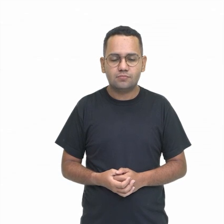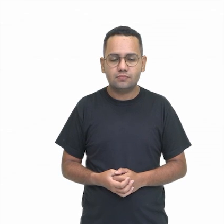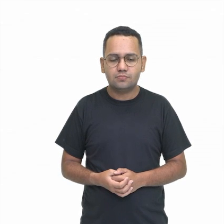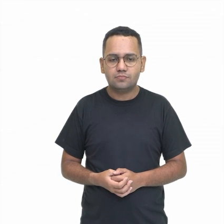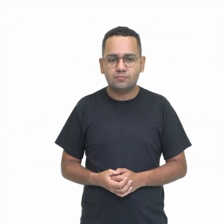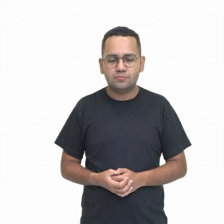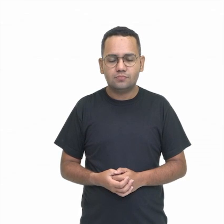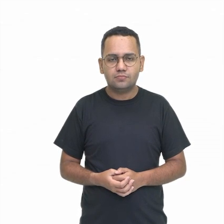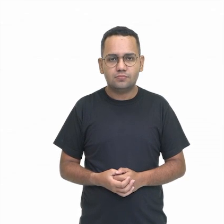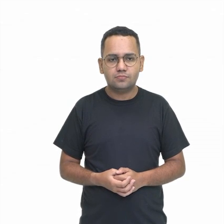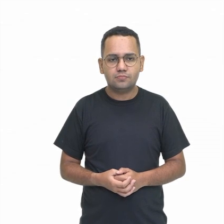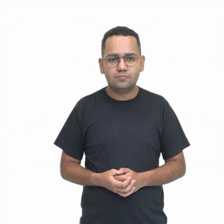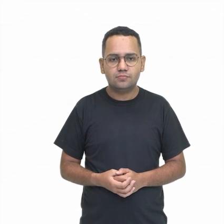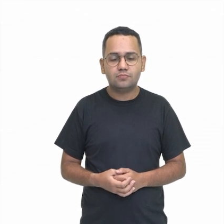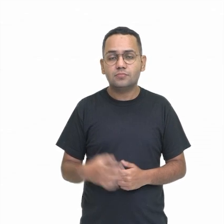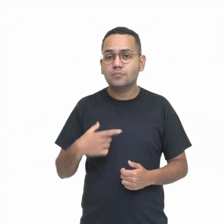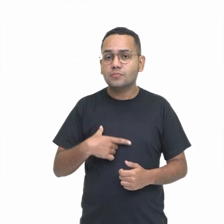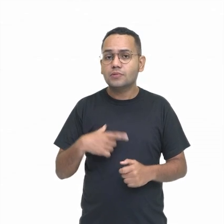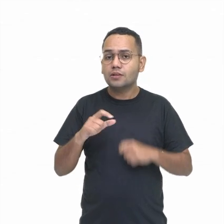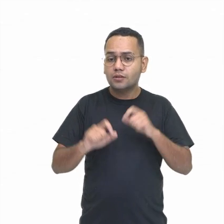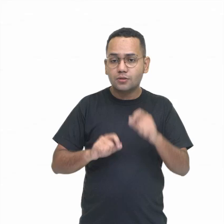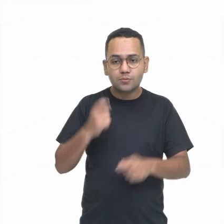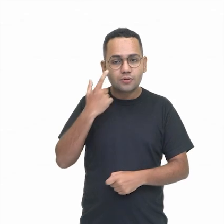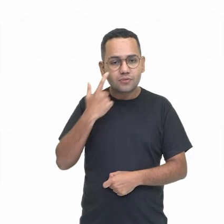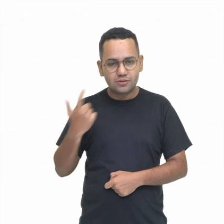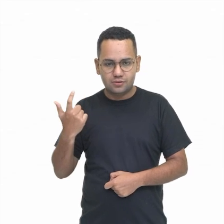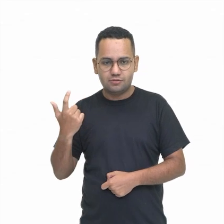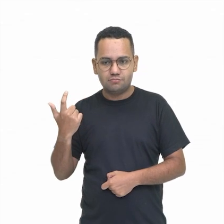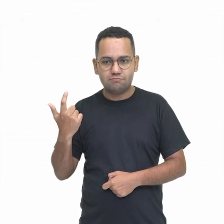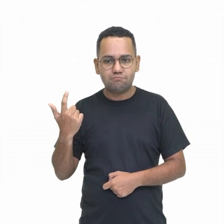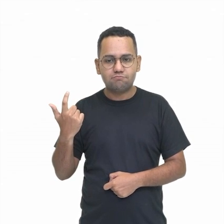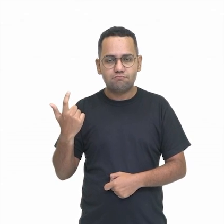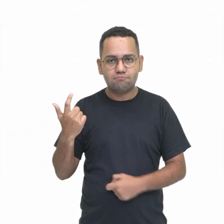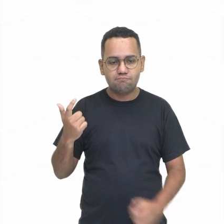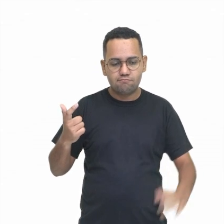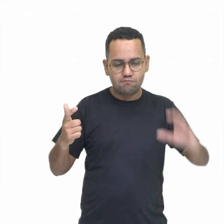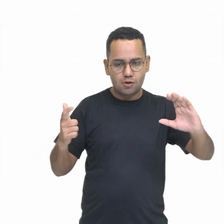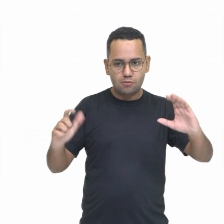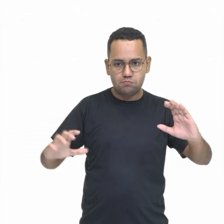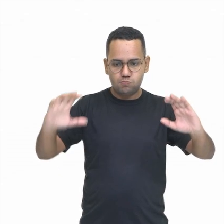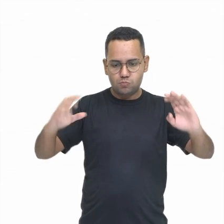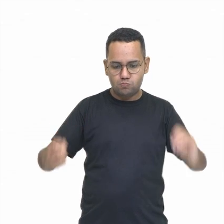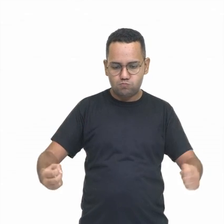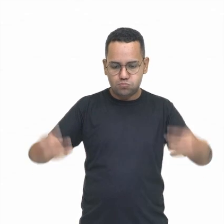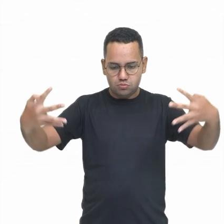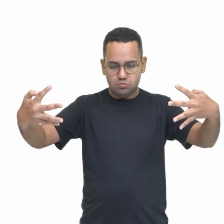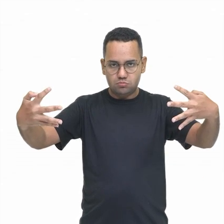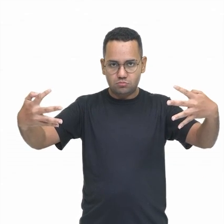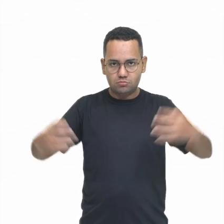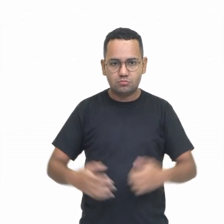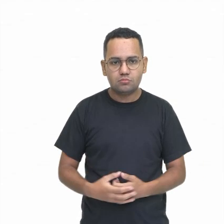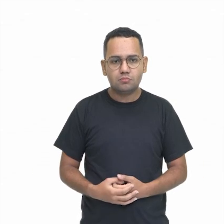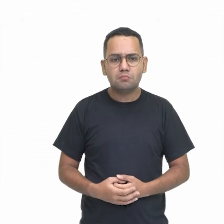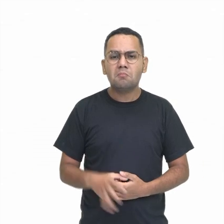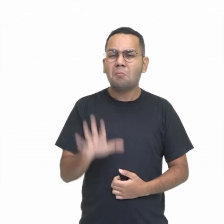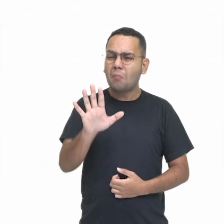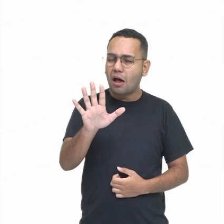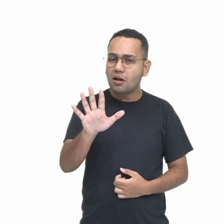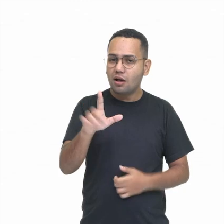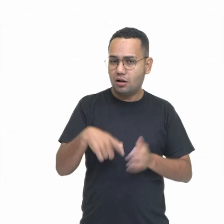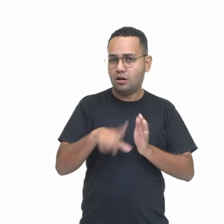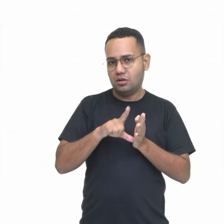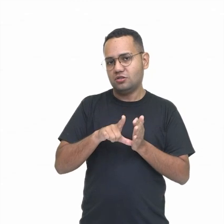B através dos diagramas de flechas tá E aqui nós temos uns pontos bem importantes para